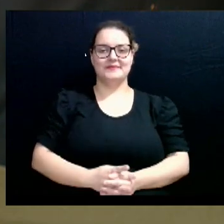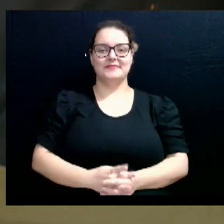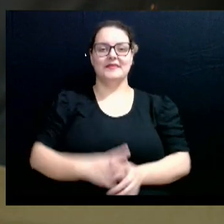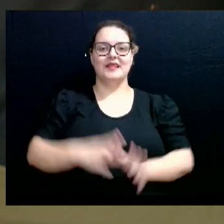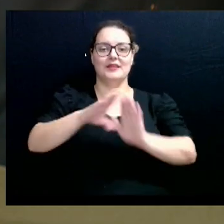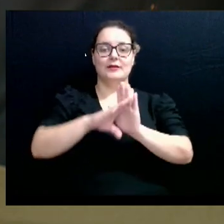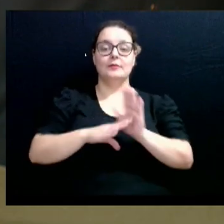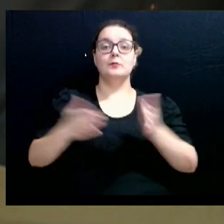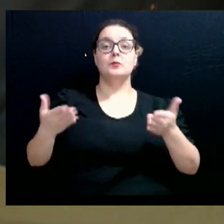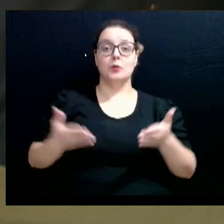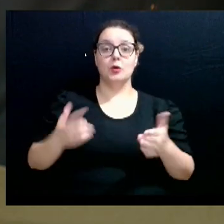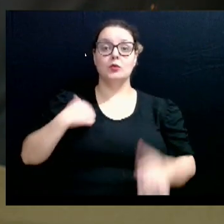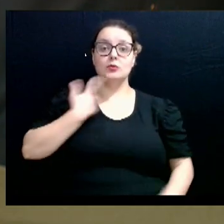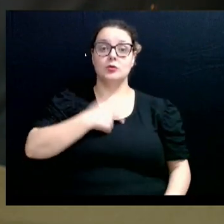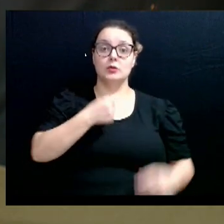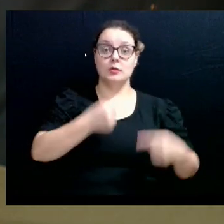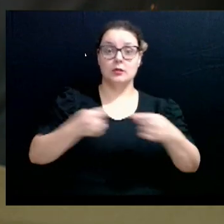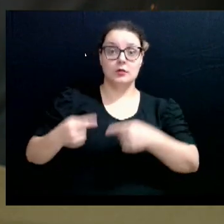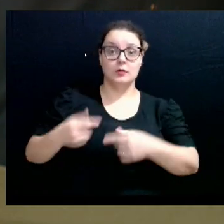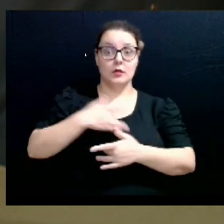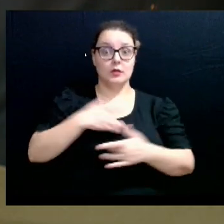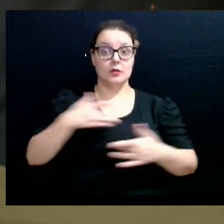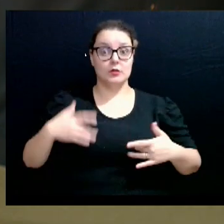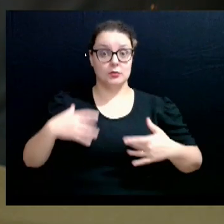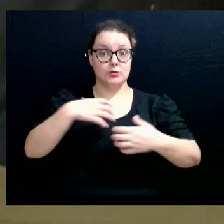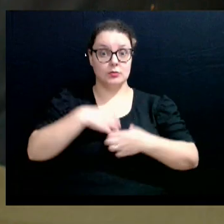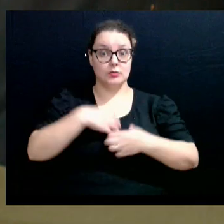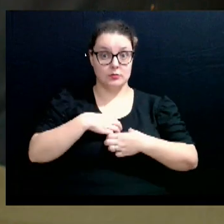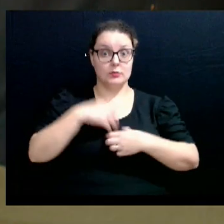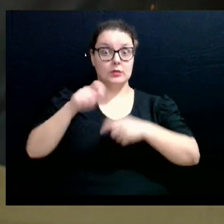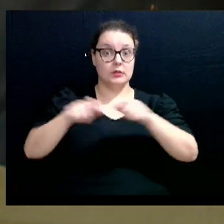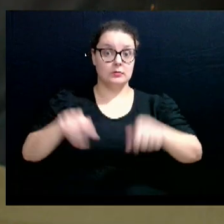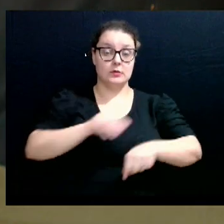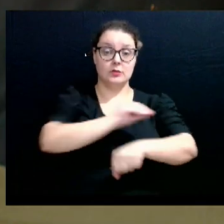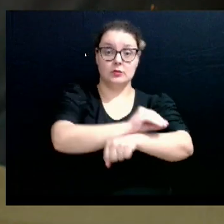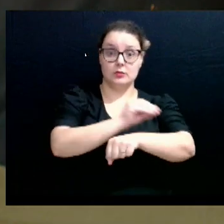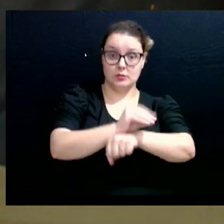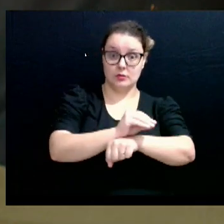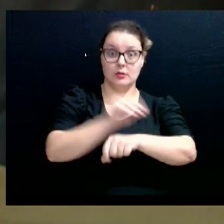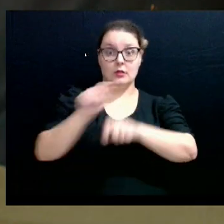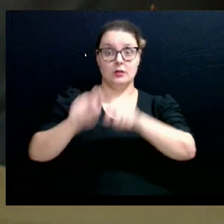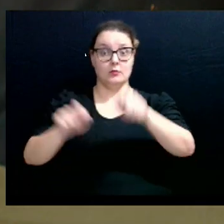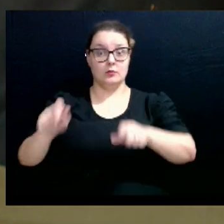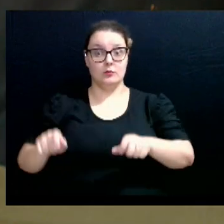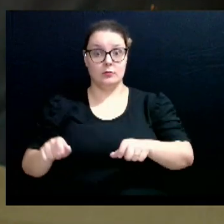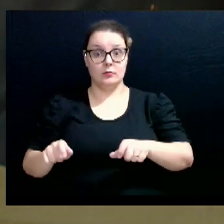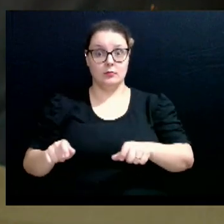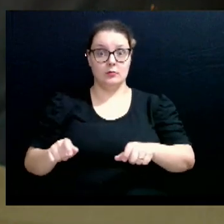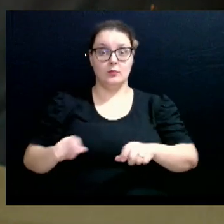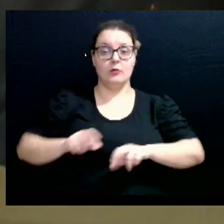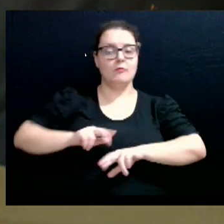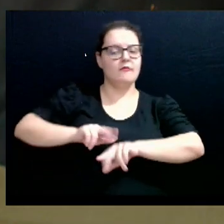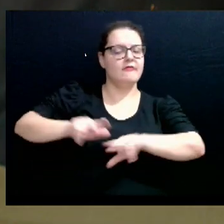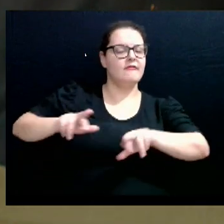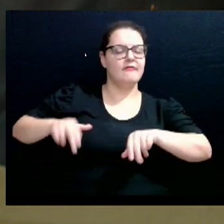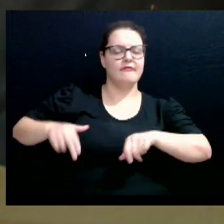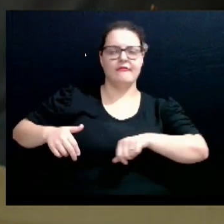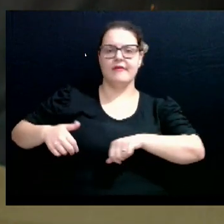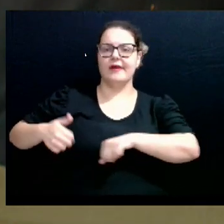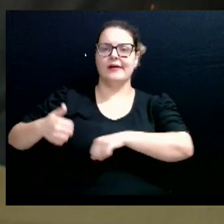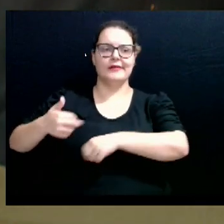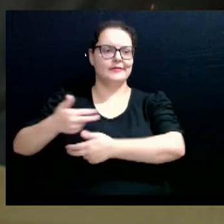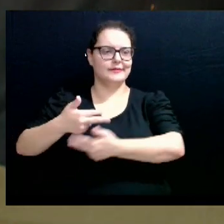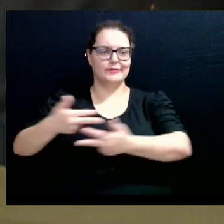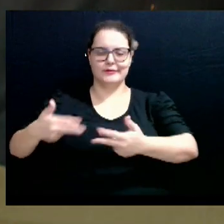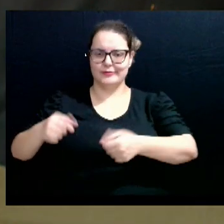vamos debater a saúde emocional de quem cuida. São aquelas pessoas multitarefas que se desdobram para cuidar dos